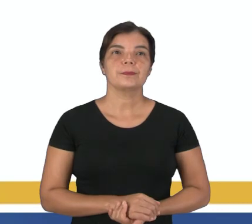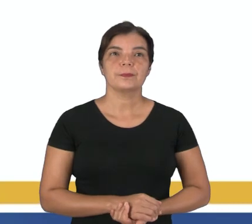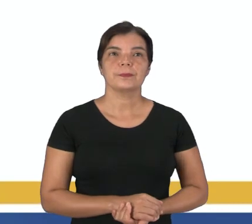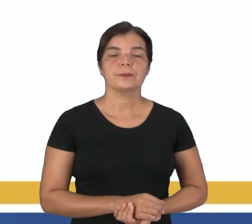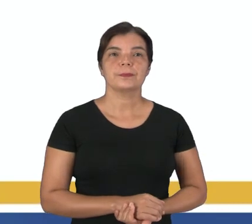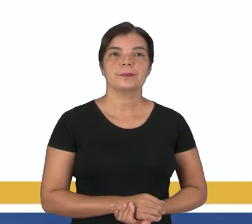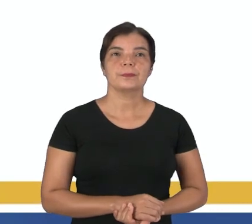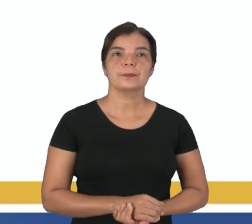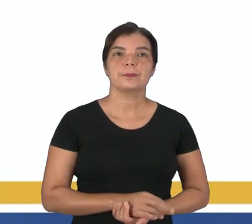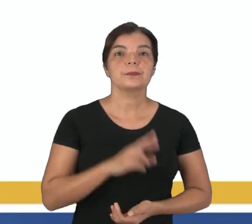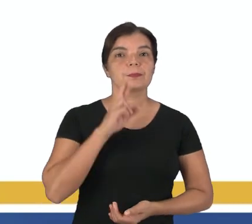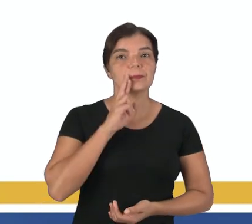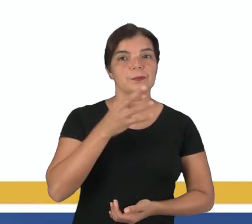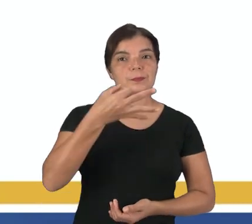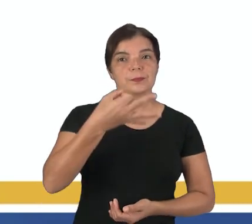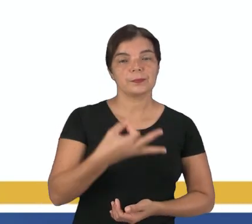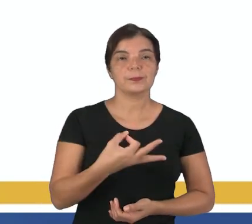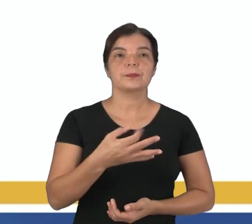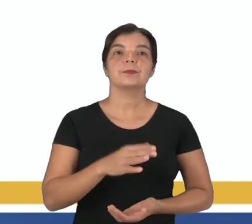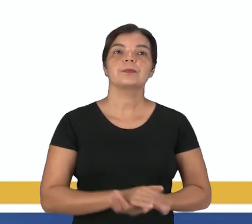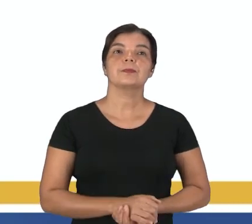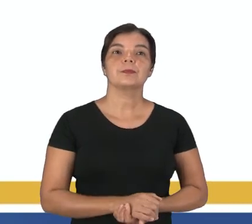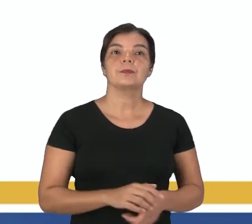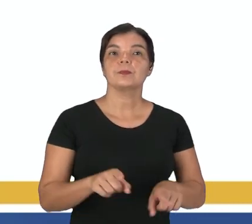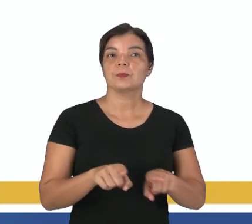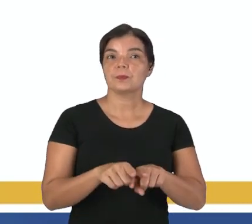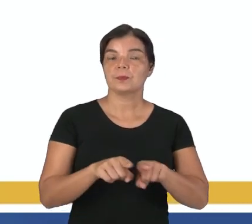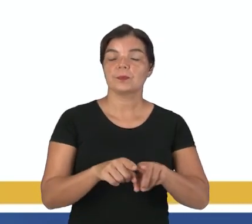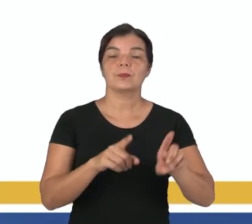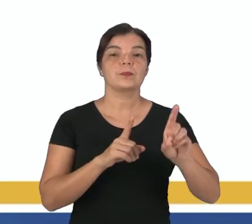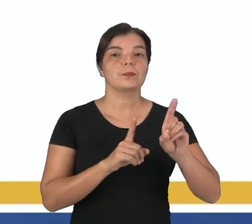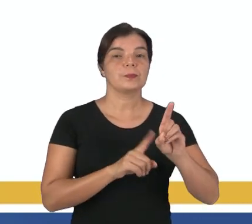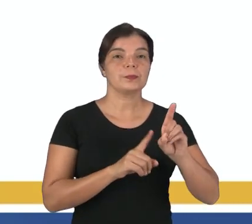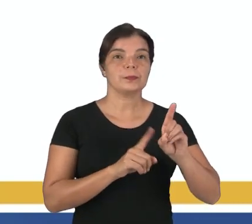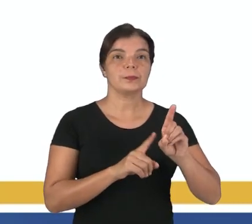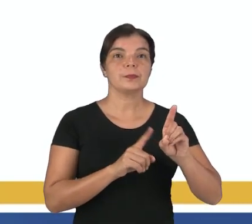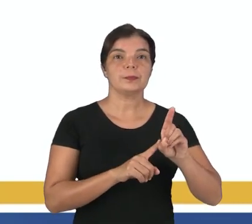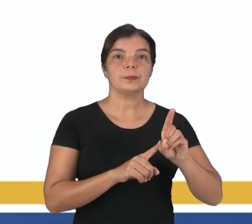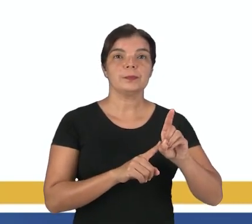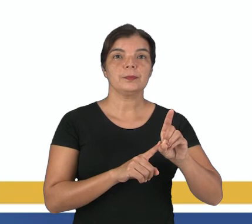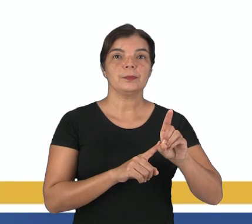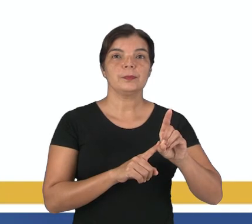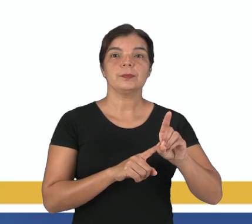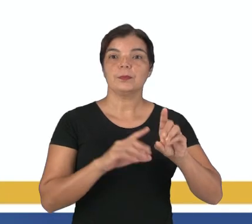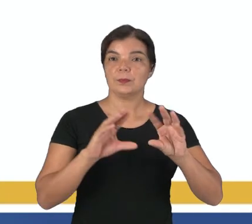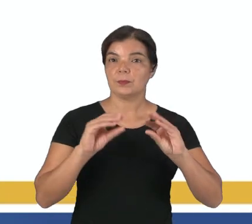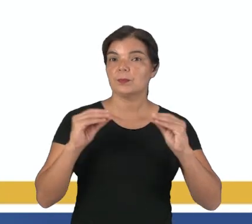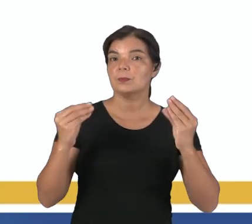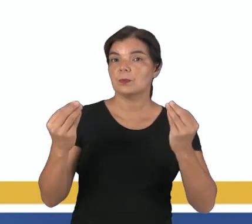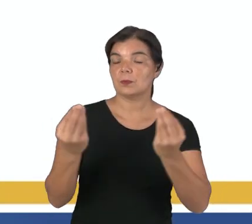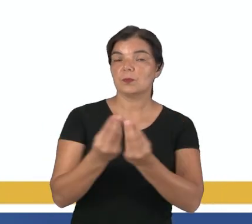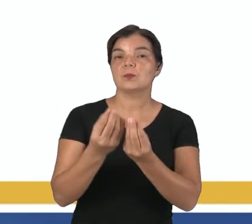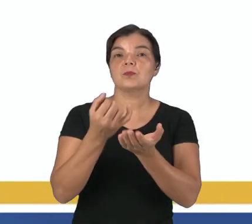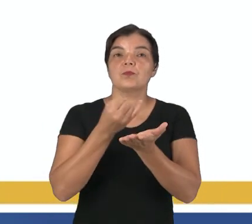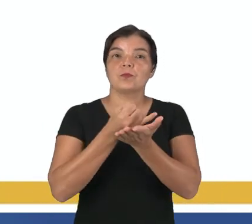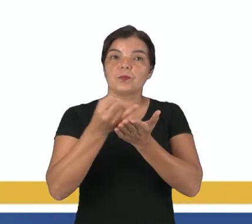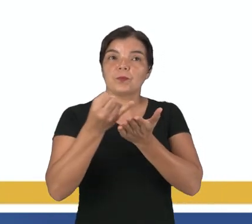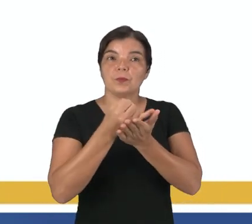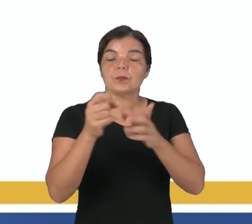carboidratos é bom sabemos que as substâncias inorgânicas